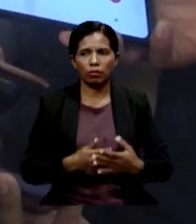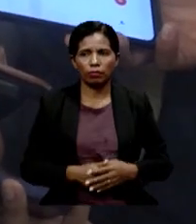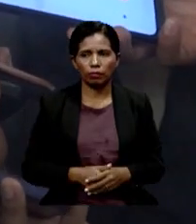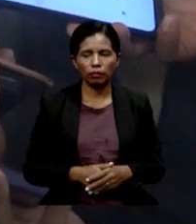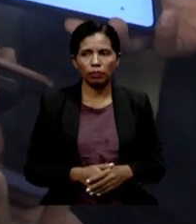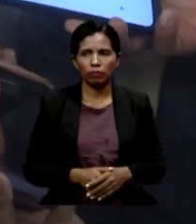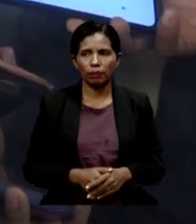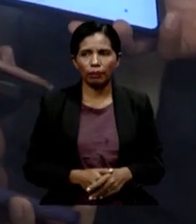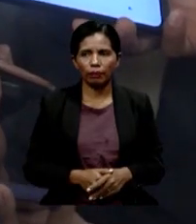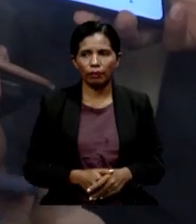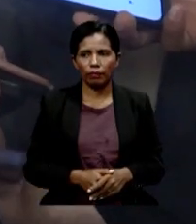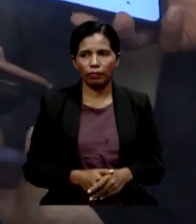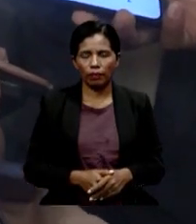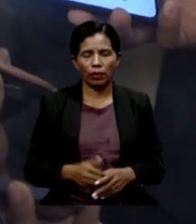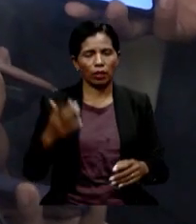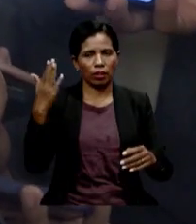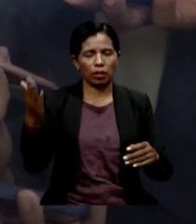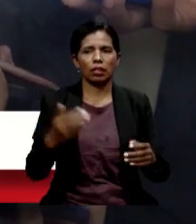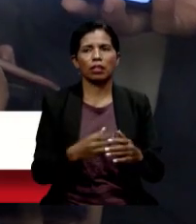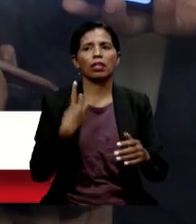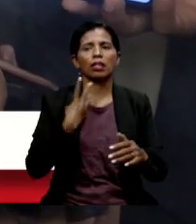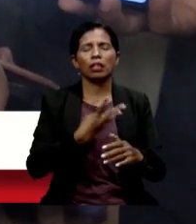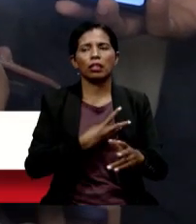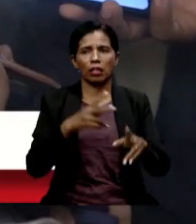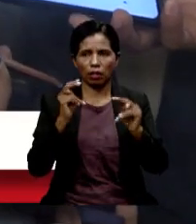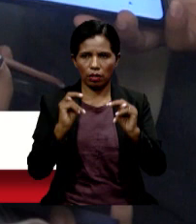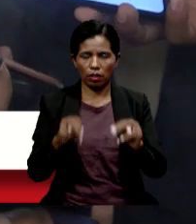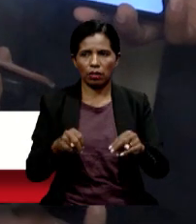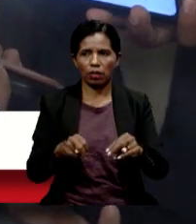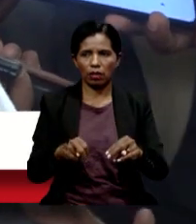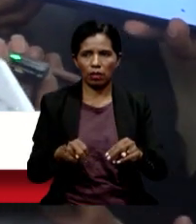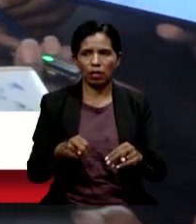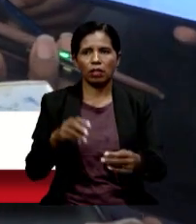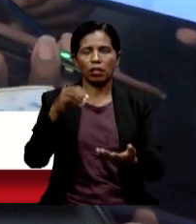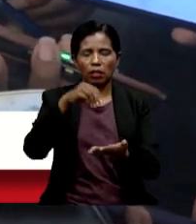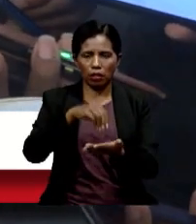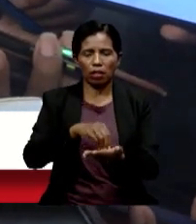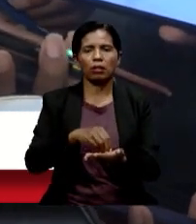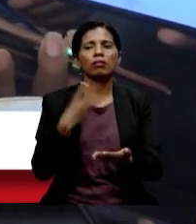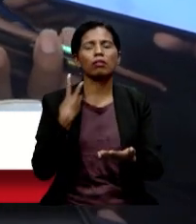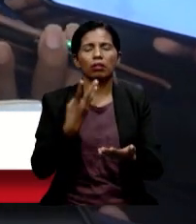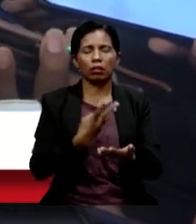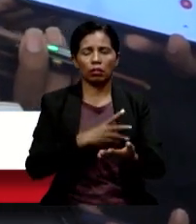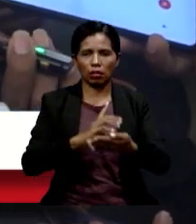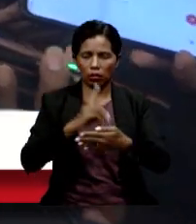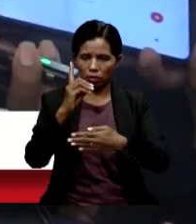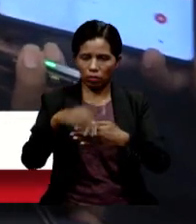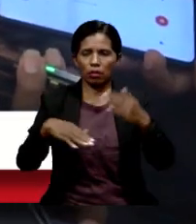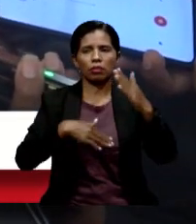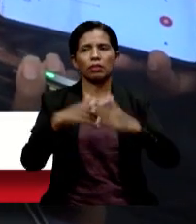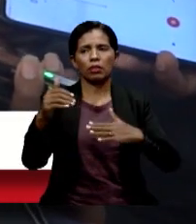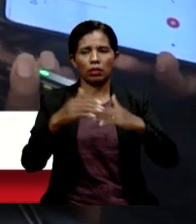Portanto, o contexto iraní está tem que alargar a Itania o desenvolvimento de infraestrutura